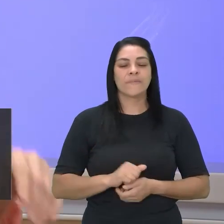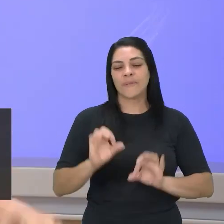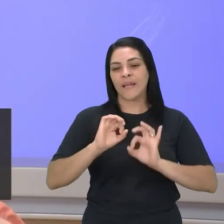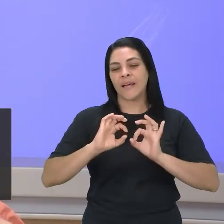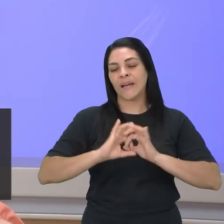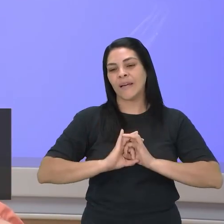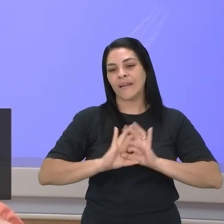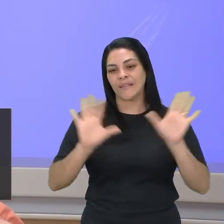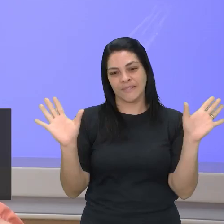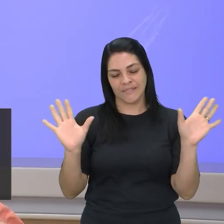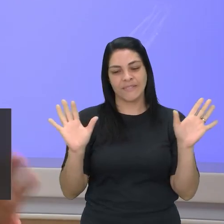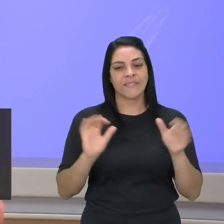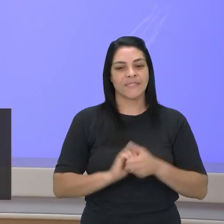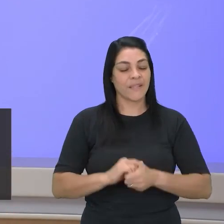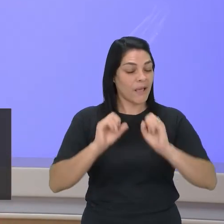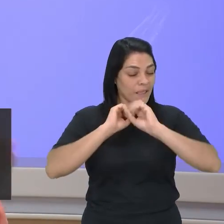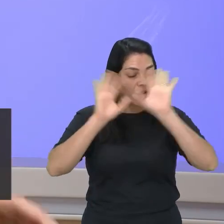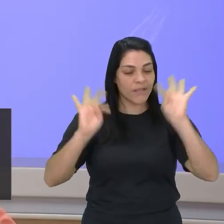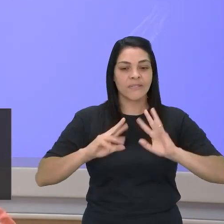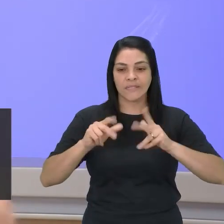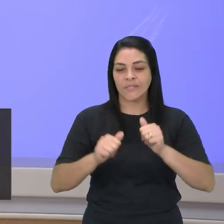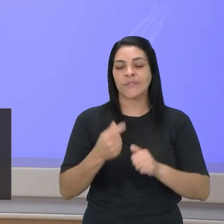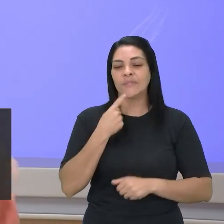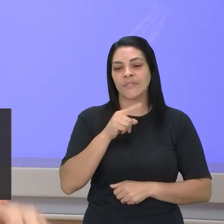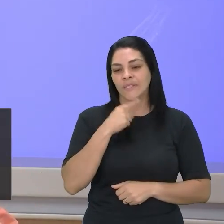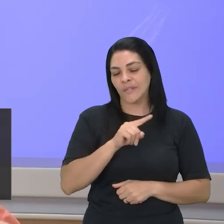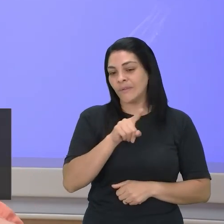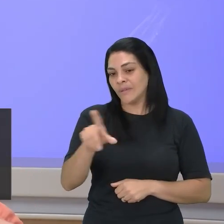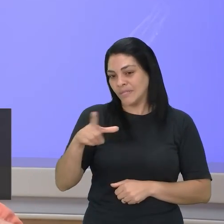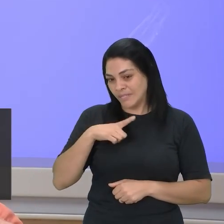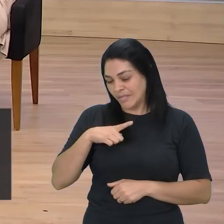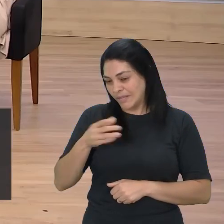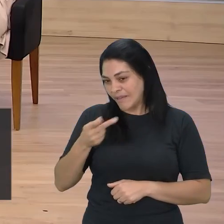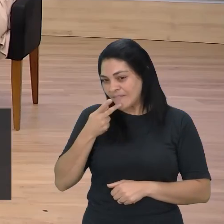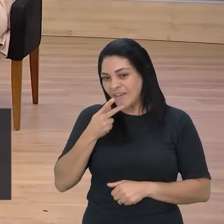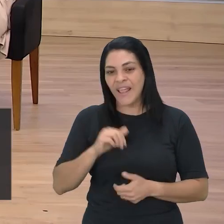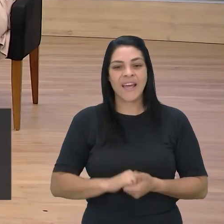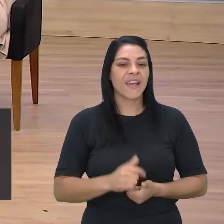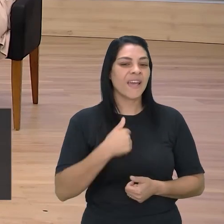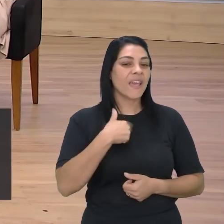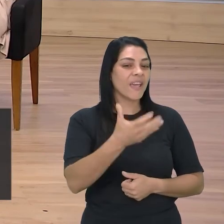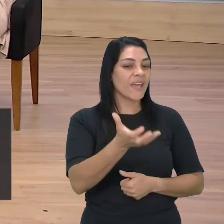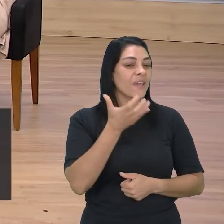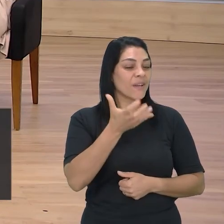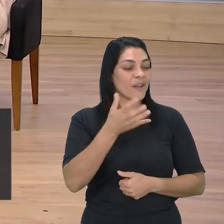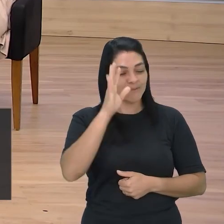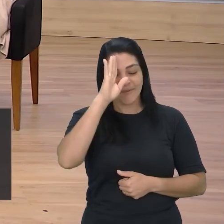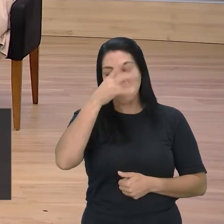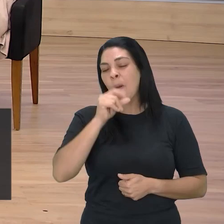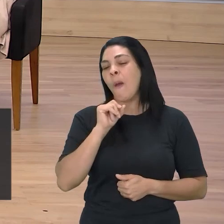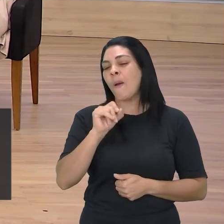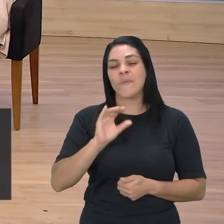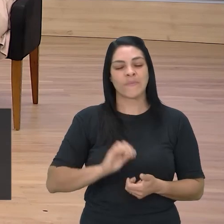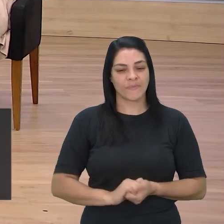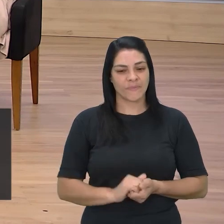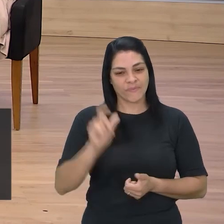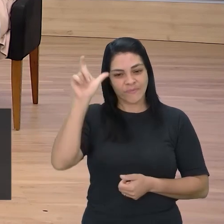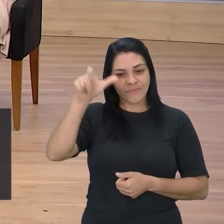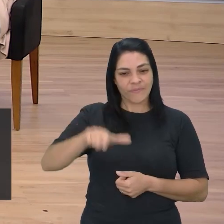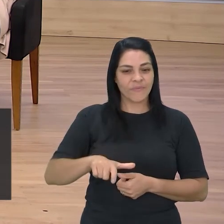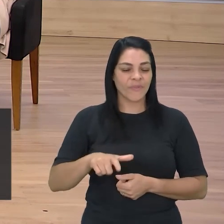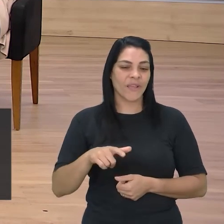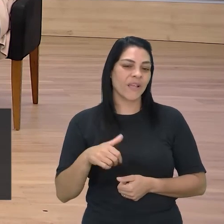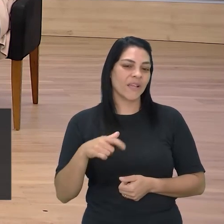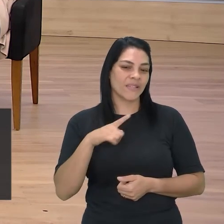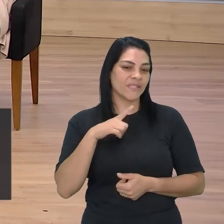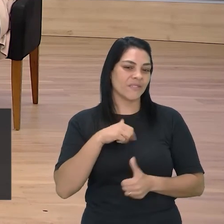alguma última contribuiçãozinha para a gente fechar? Depois eu termino aqui. Eu quero principalmente quem estiver